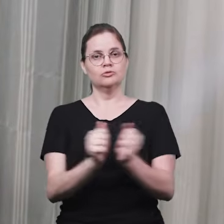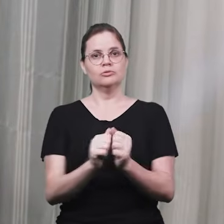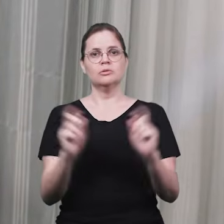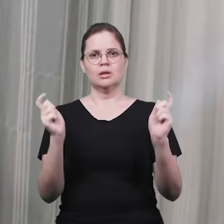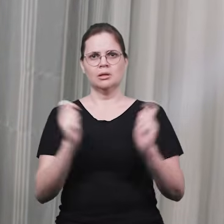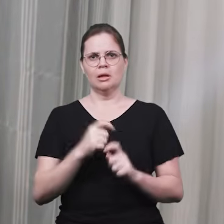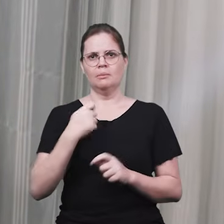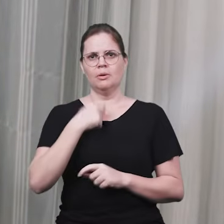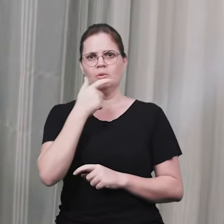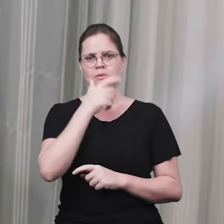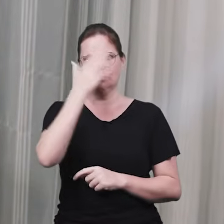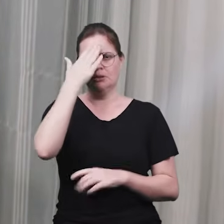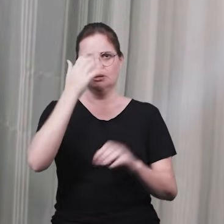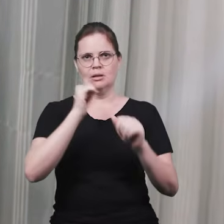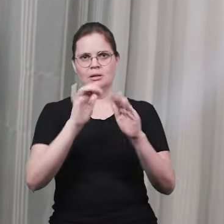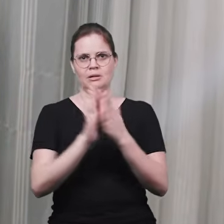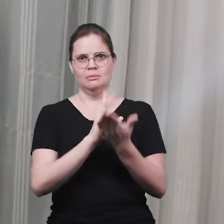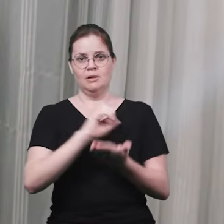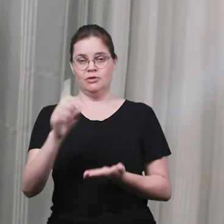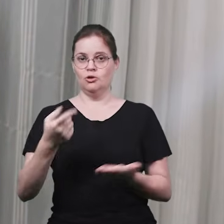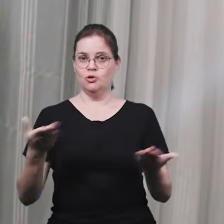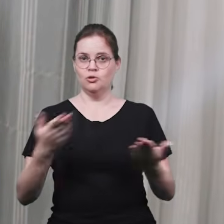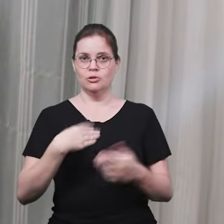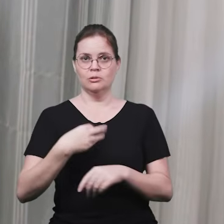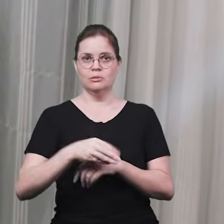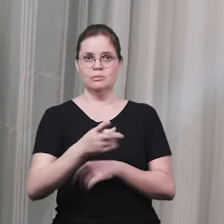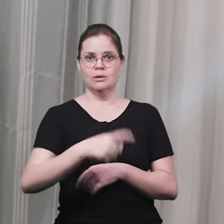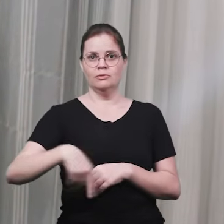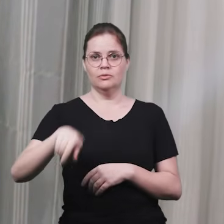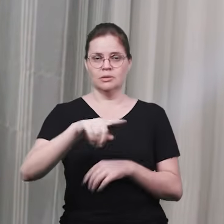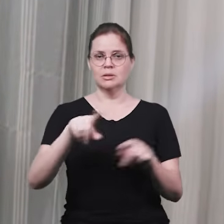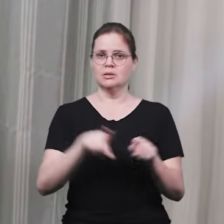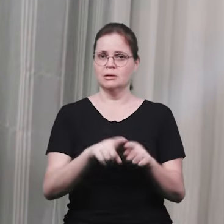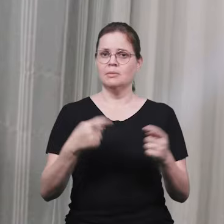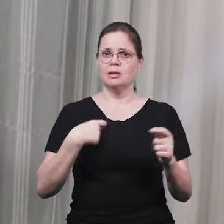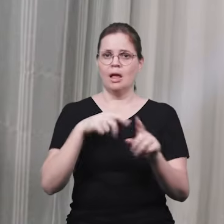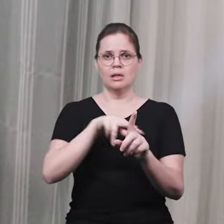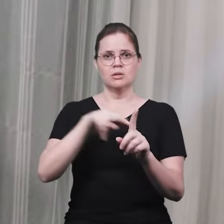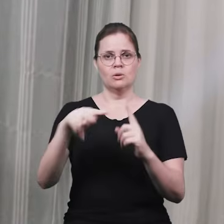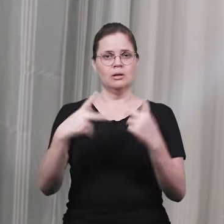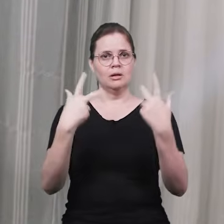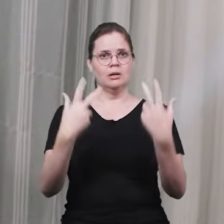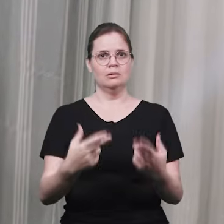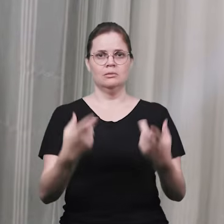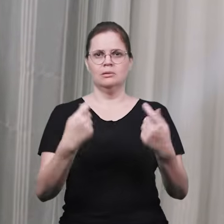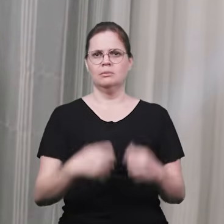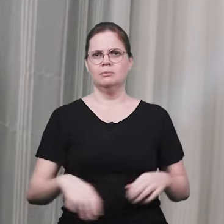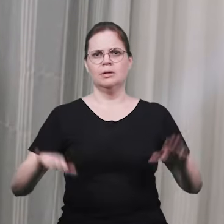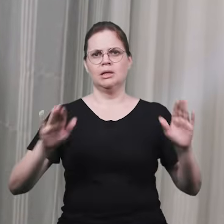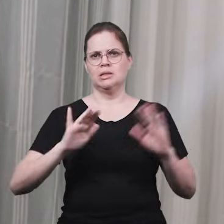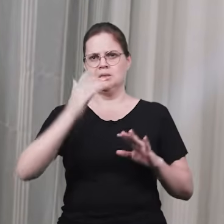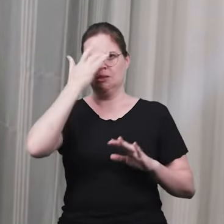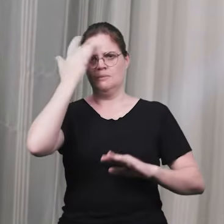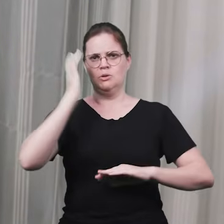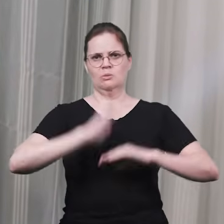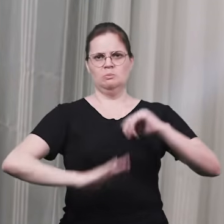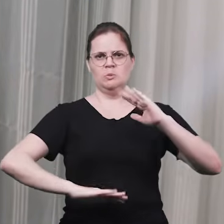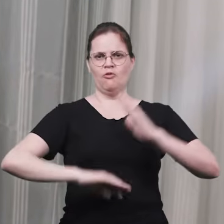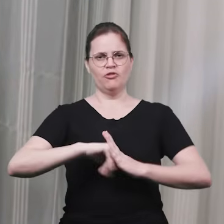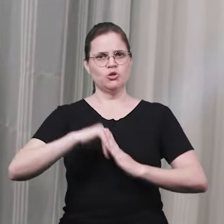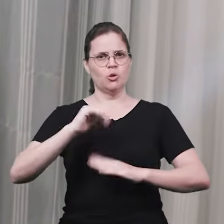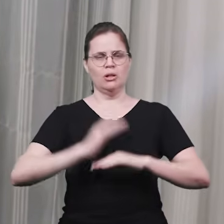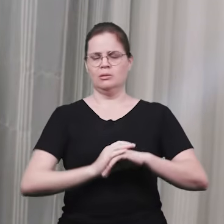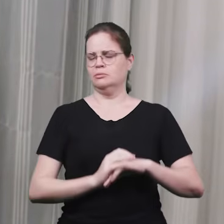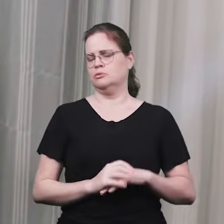palavra acessível. E hoje eu posso estar aqui falando com os irmãos. Que os irmãos também possam ter esse olhar. Não precisamos de grandes capacitações,